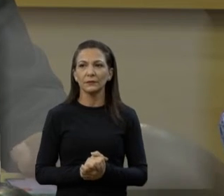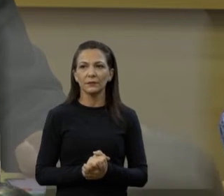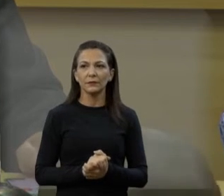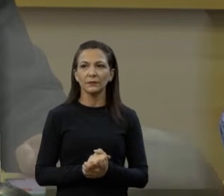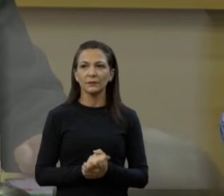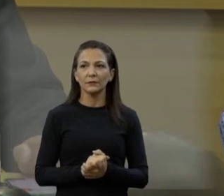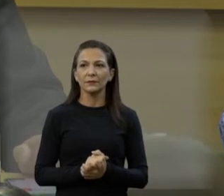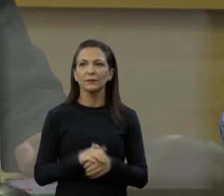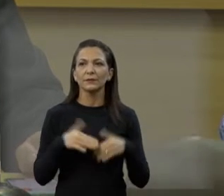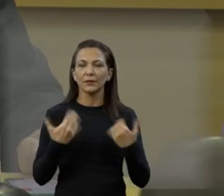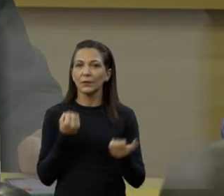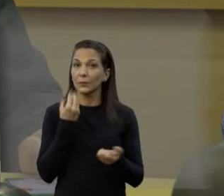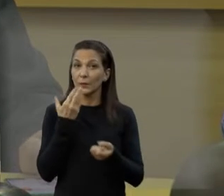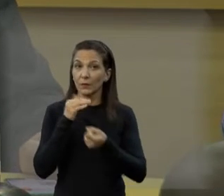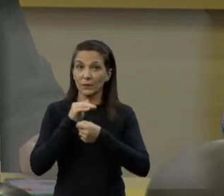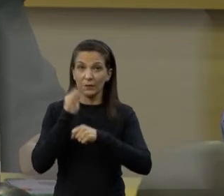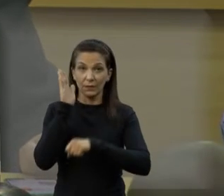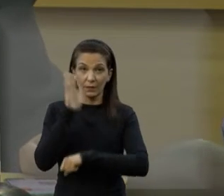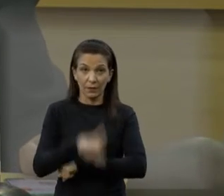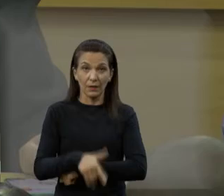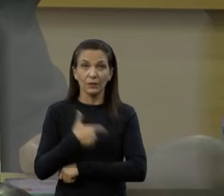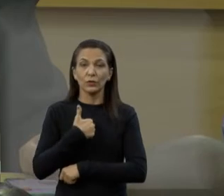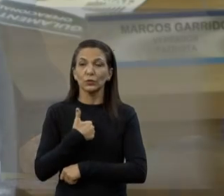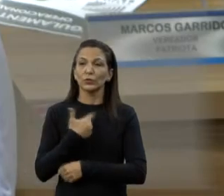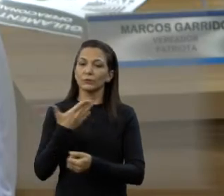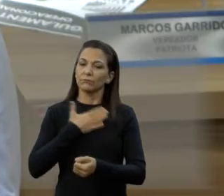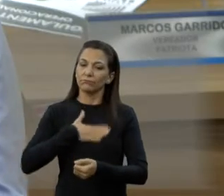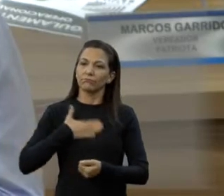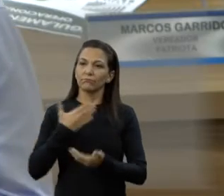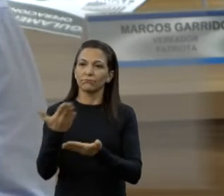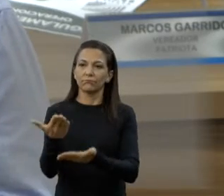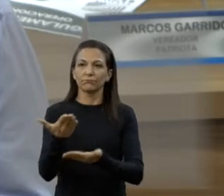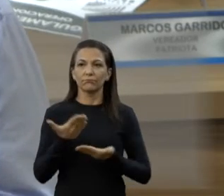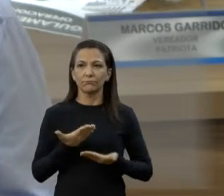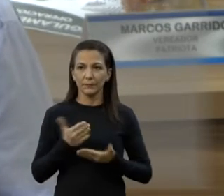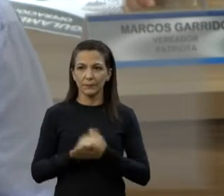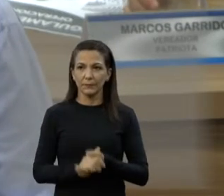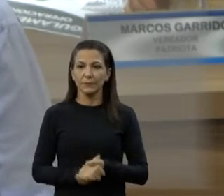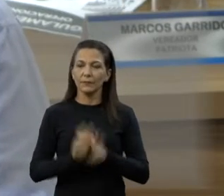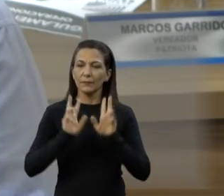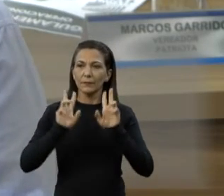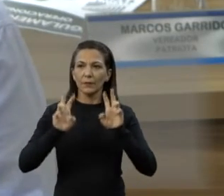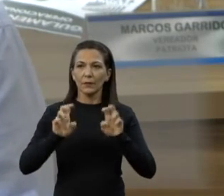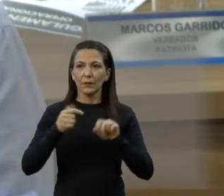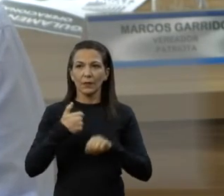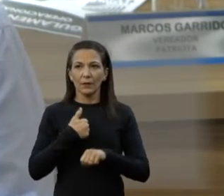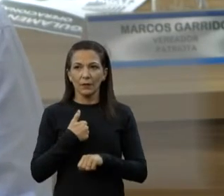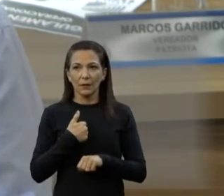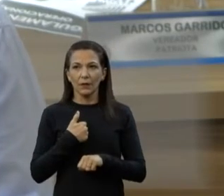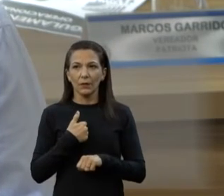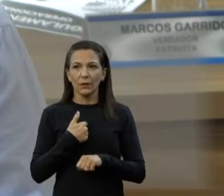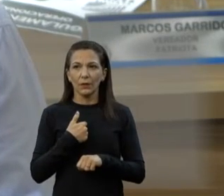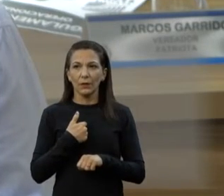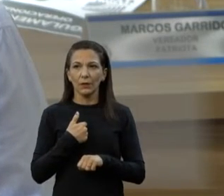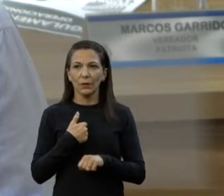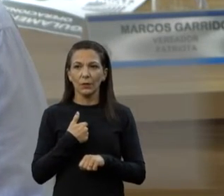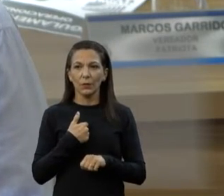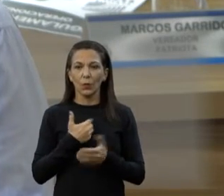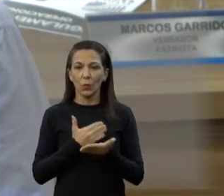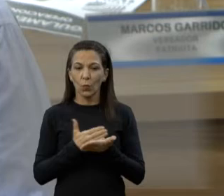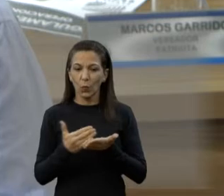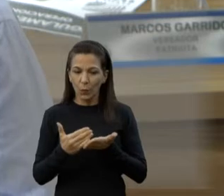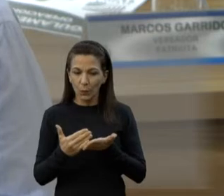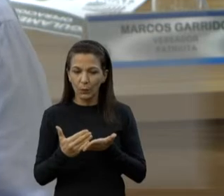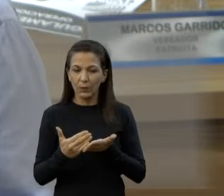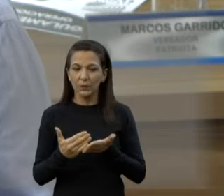fala tel Boa tarde muito bem vindo novamente a sua casa é um assunto que que eu até me debrucei no começo